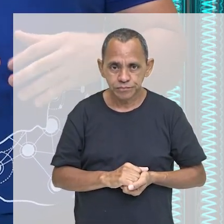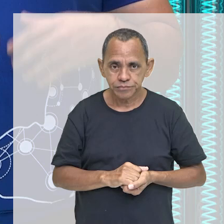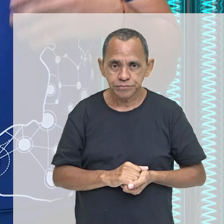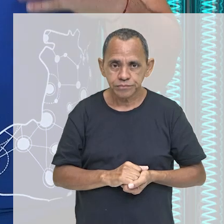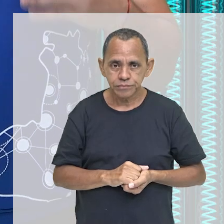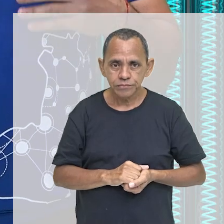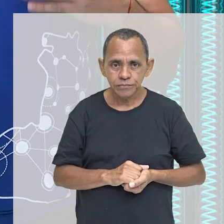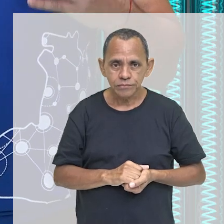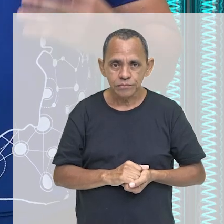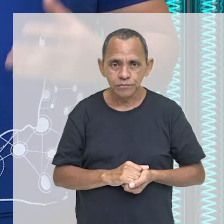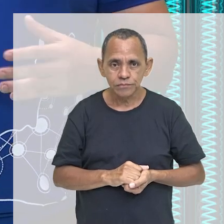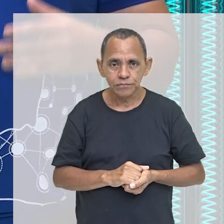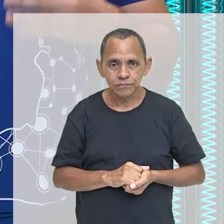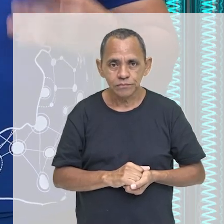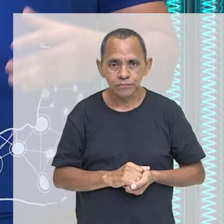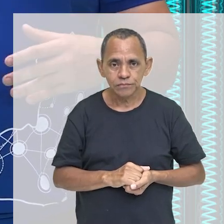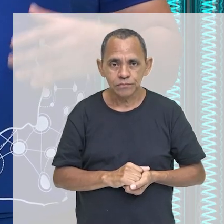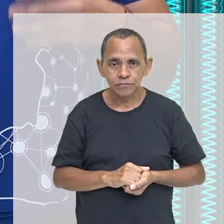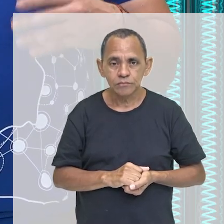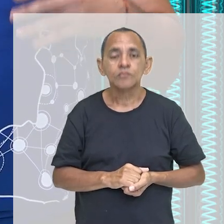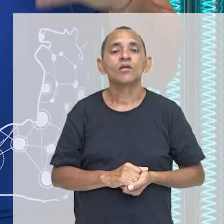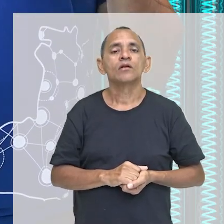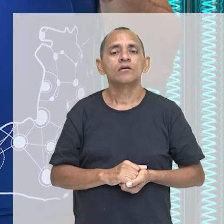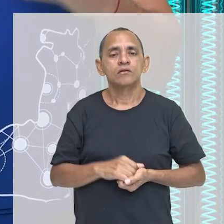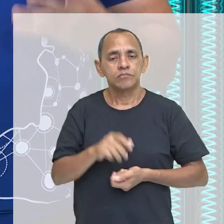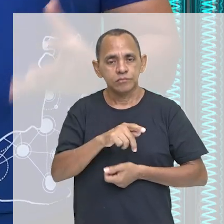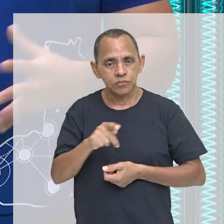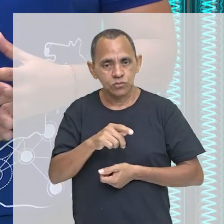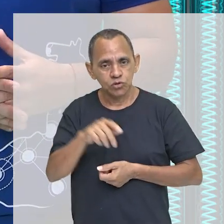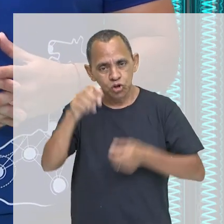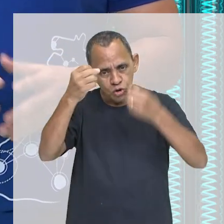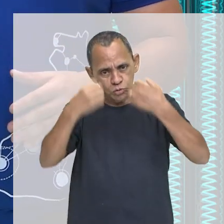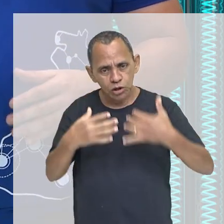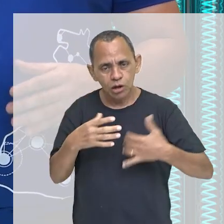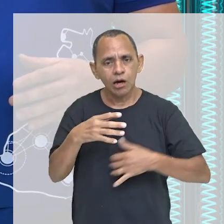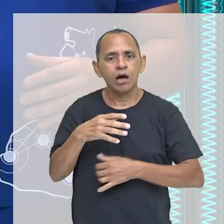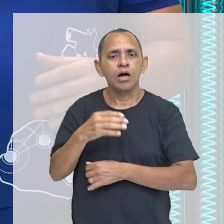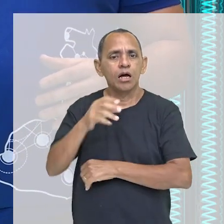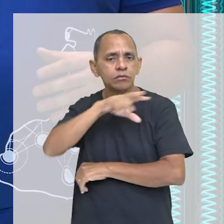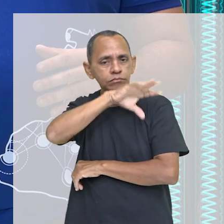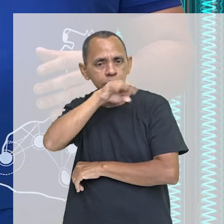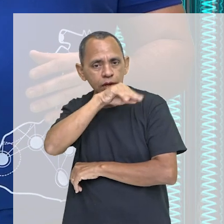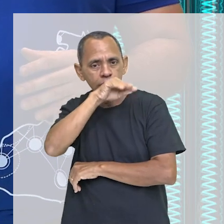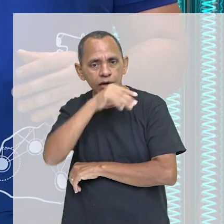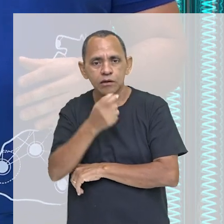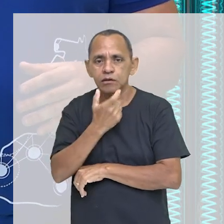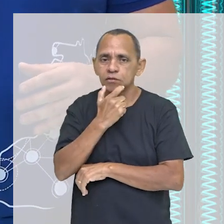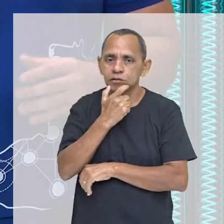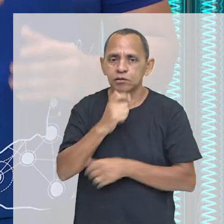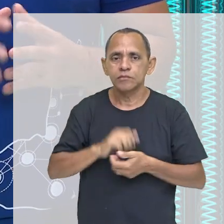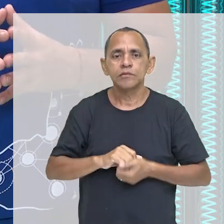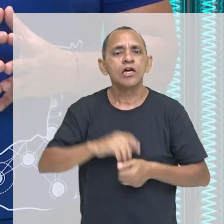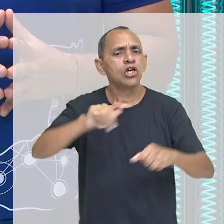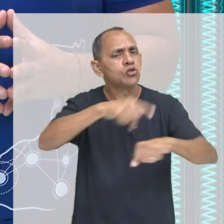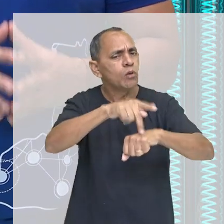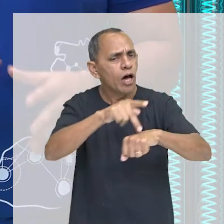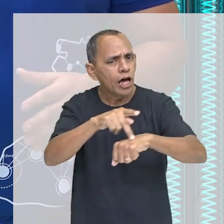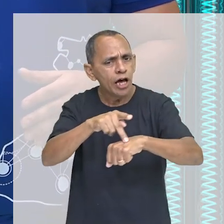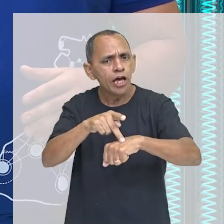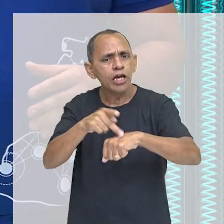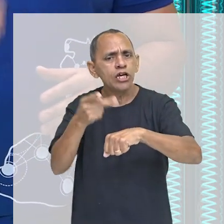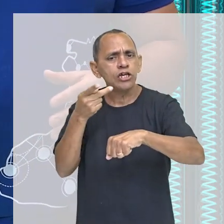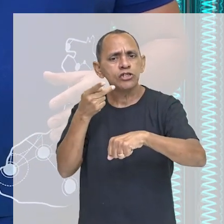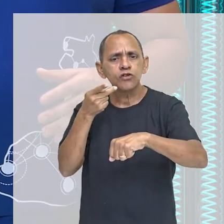Kingdom and other English-speaking nations in Oceania. Então, esses países que falam, né, a língua